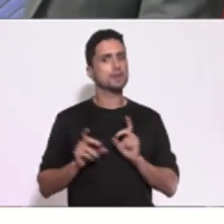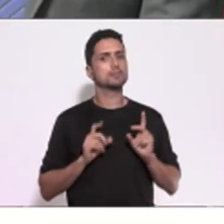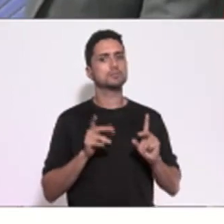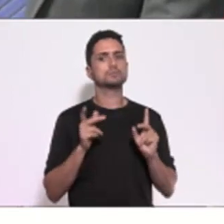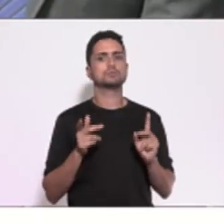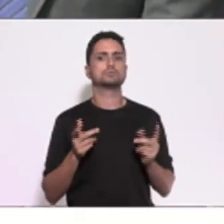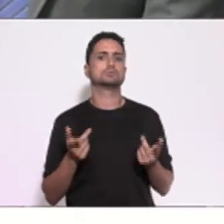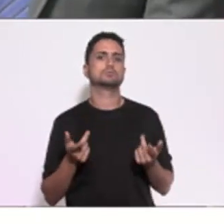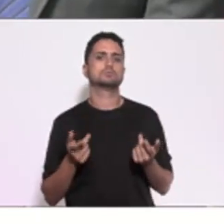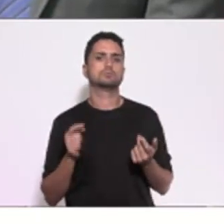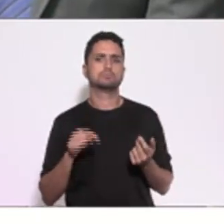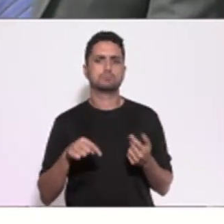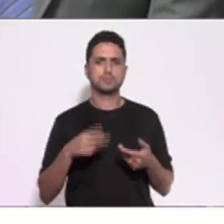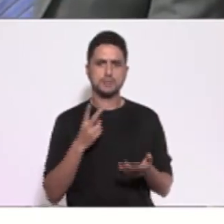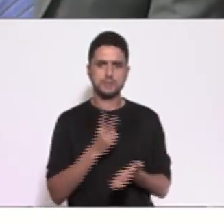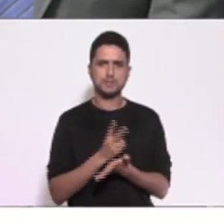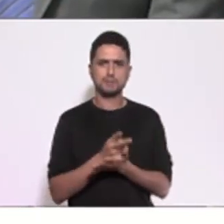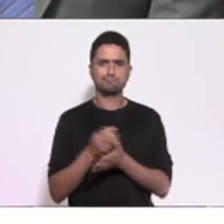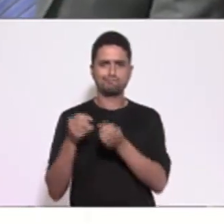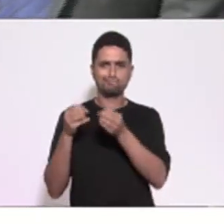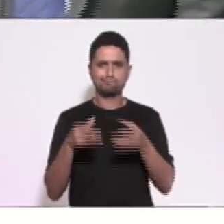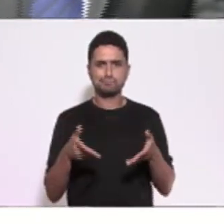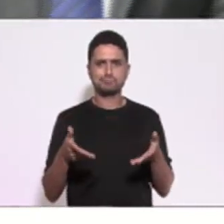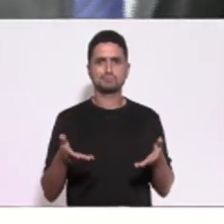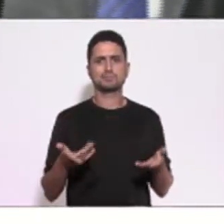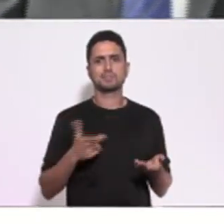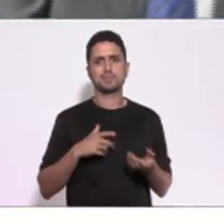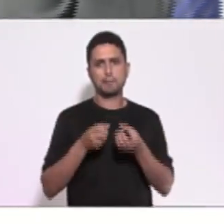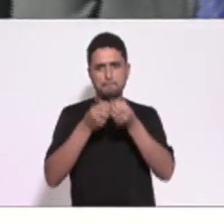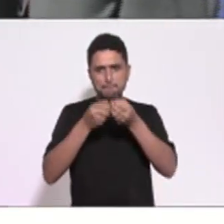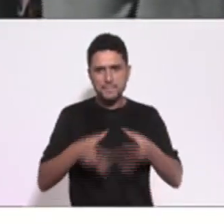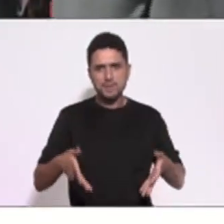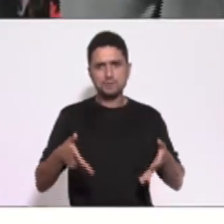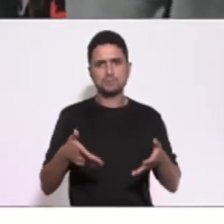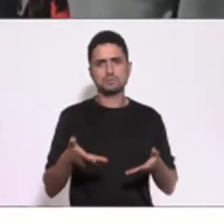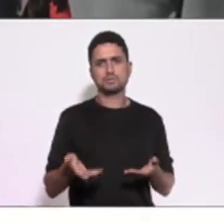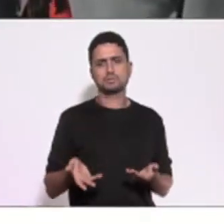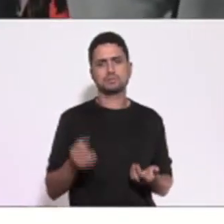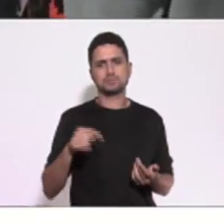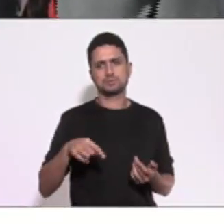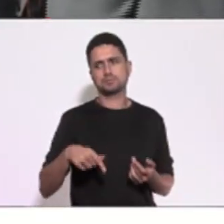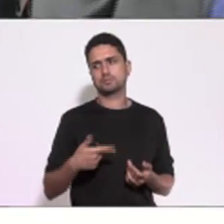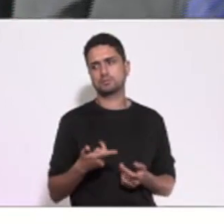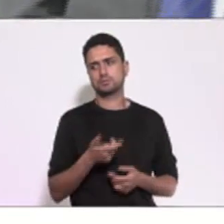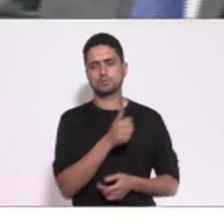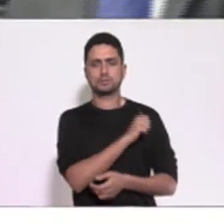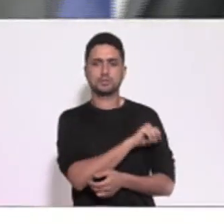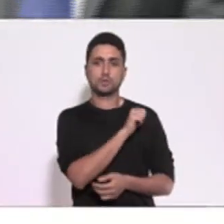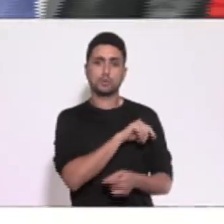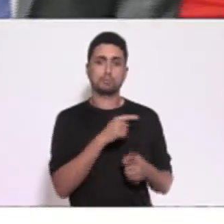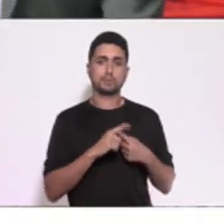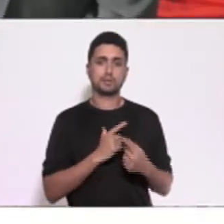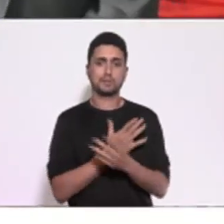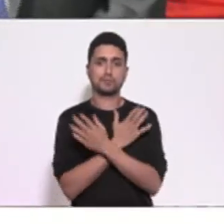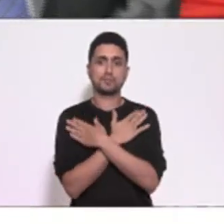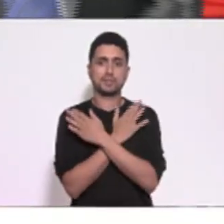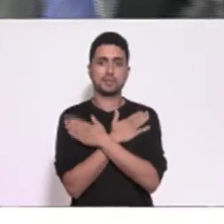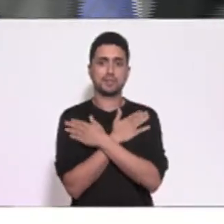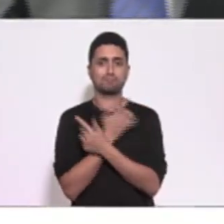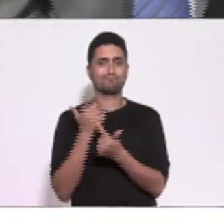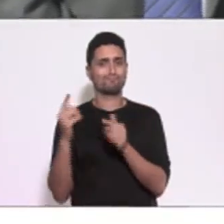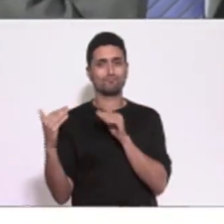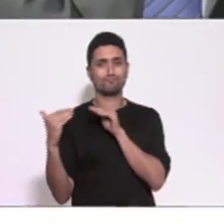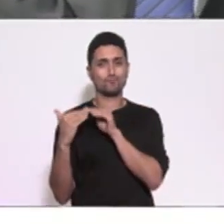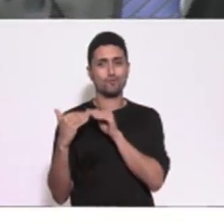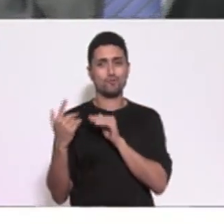é tão combalido aqui no nosso estado, que tem prejuízos atrás de prejuízos por conta de alguns feriados que não casam com o